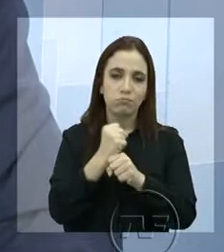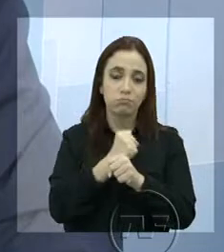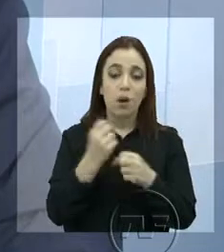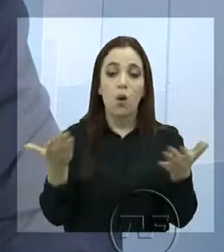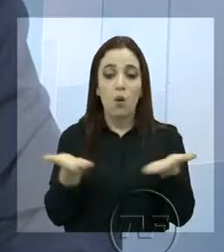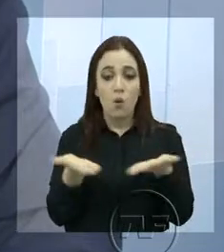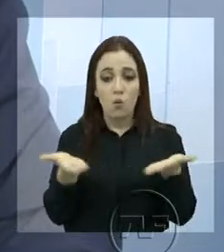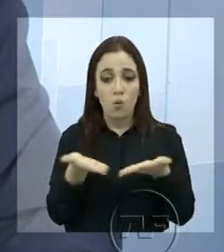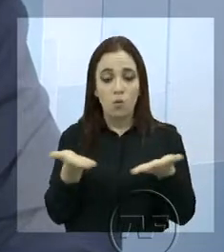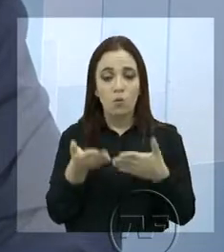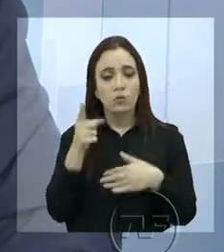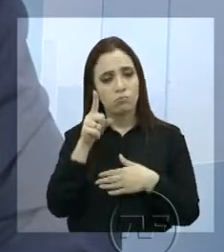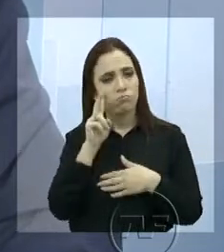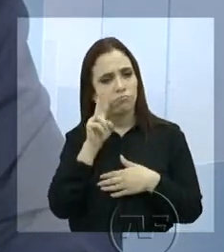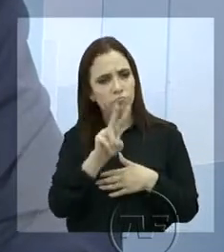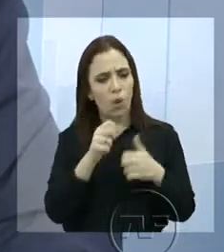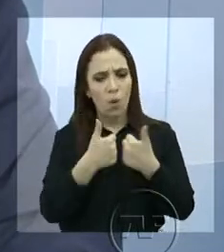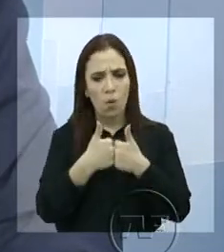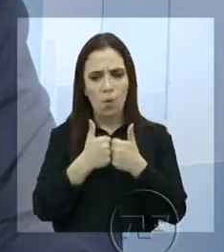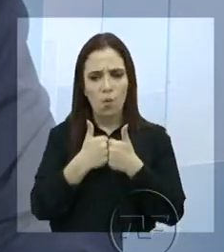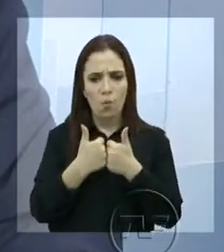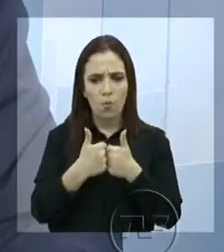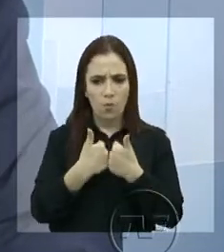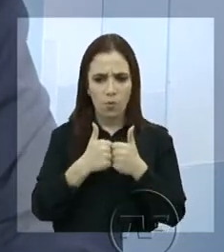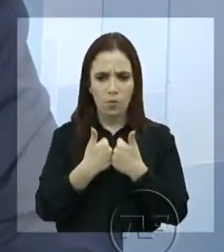hoje? Você vai ter num ônibus